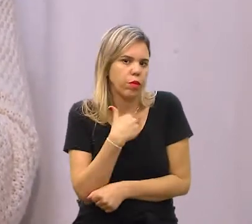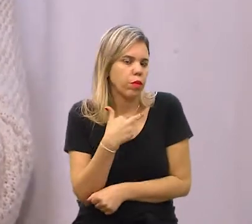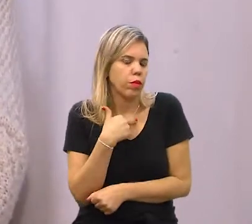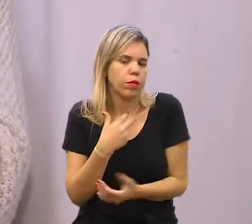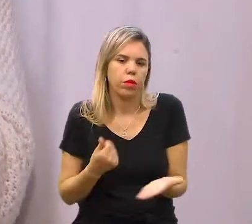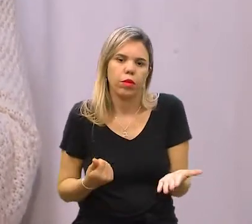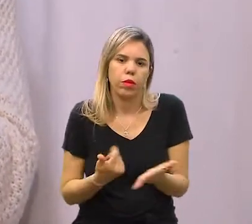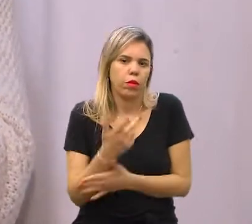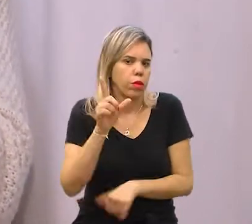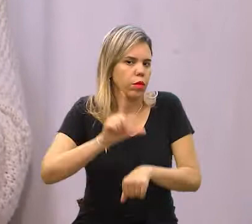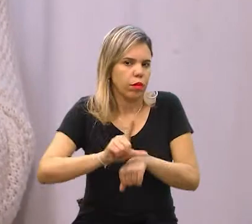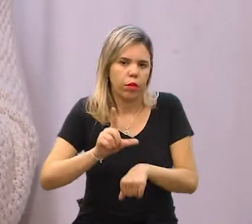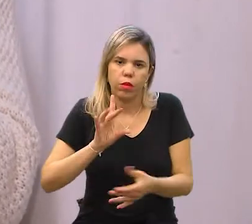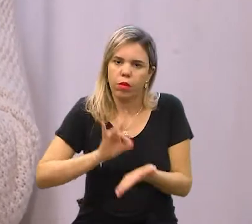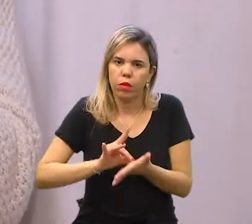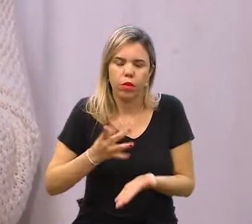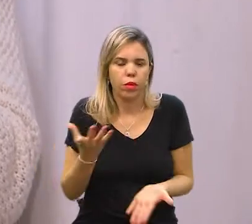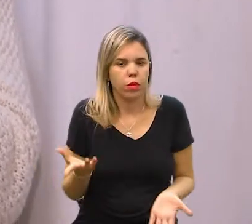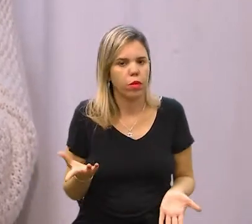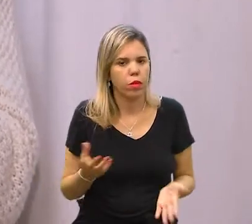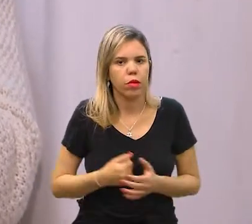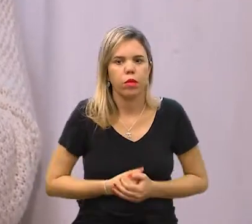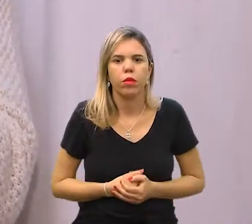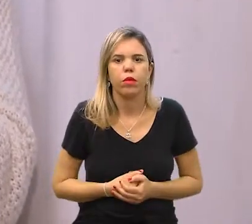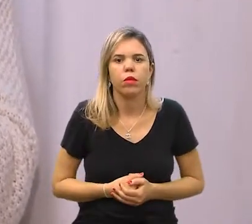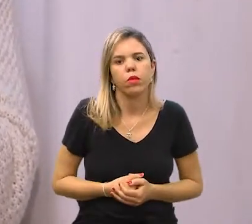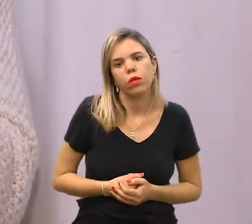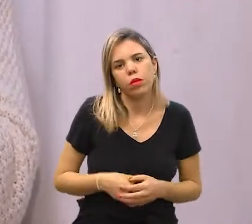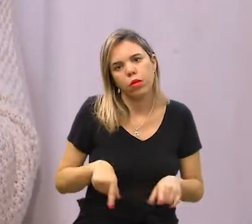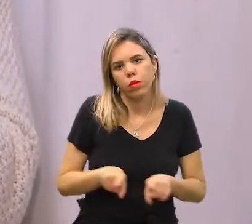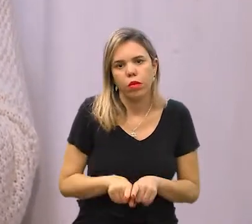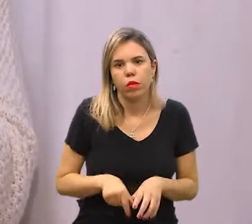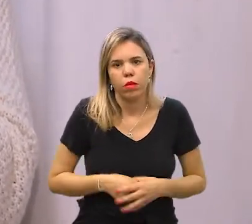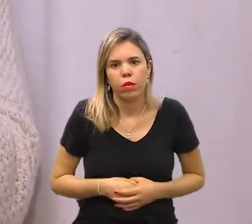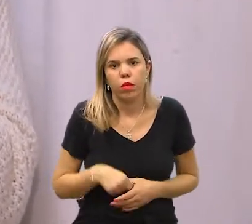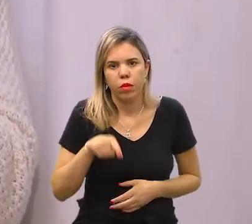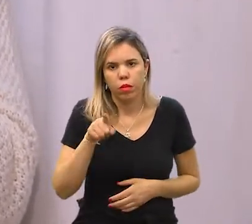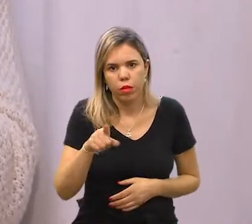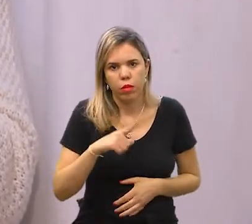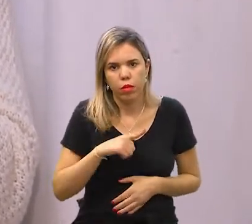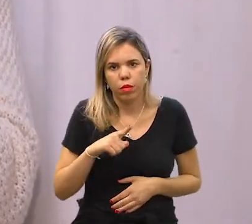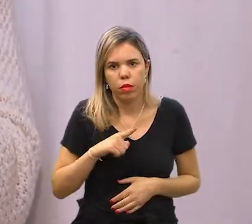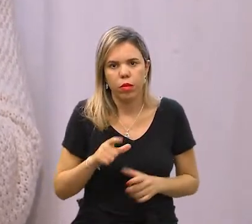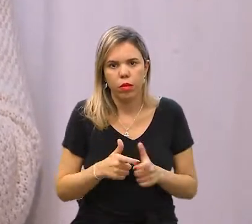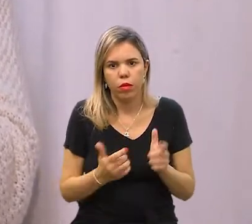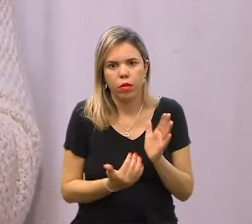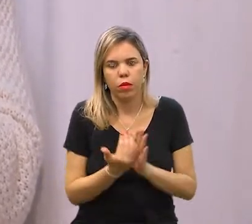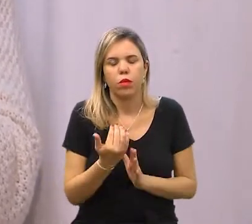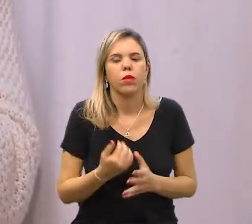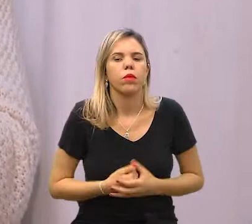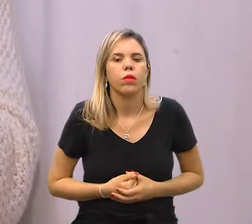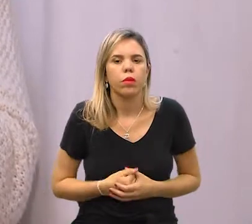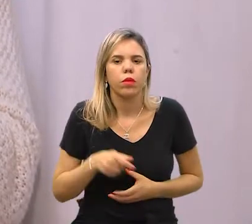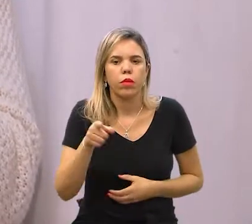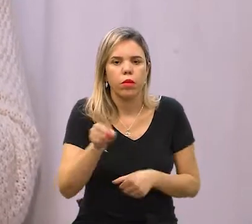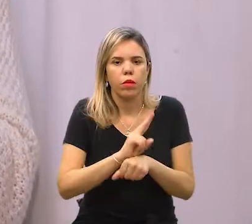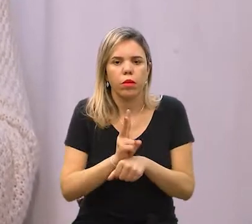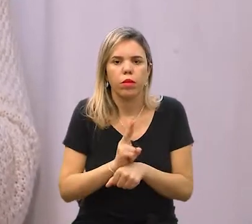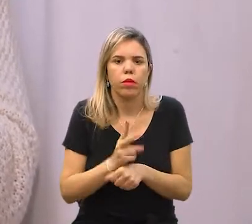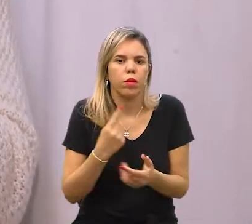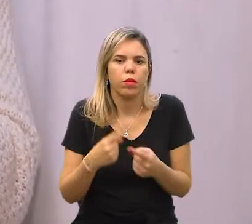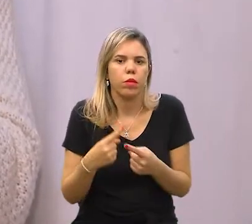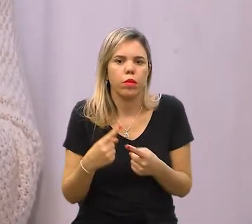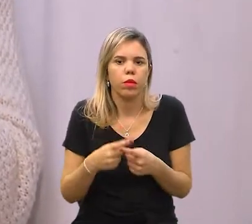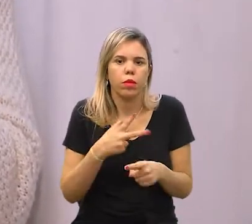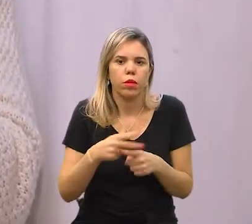pode comprar numa loja física com ele. E também você tem um aumento da sua segurança, porque